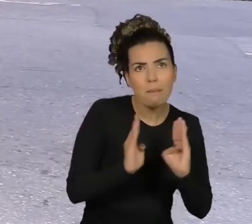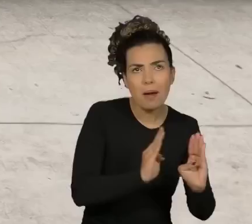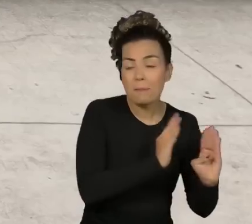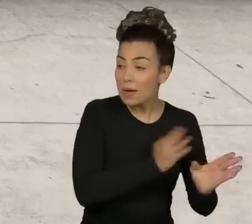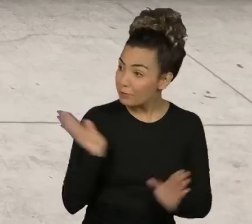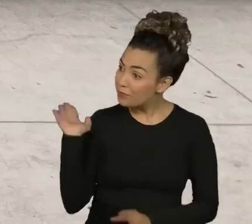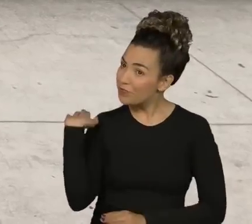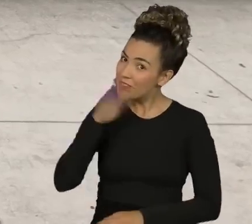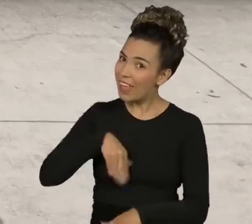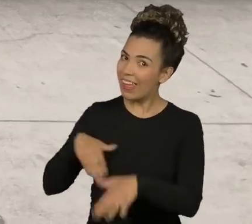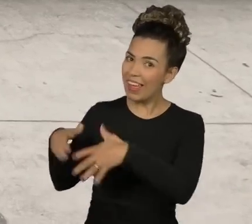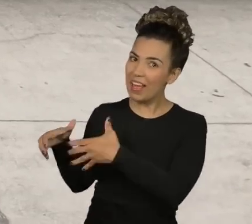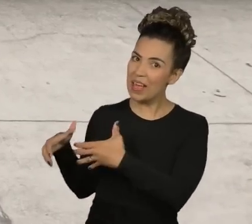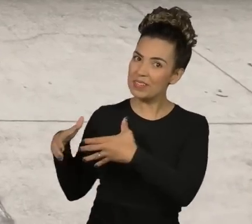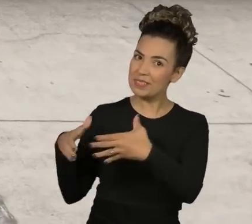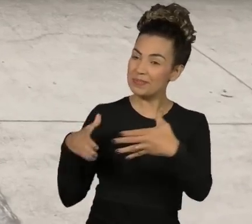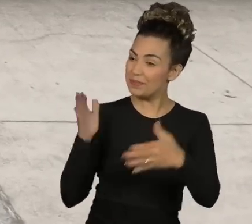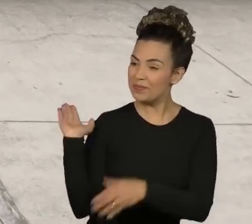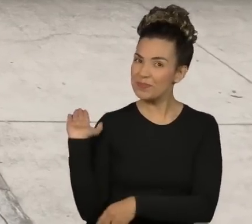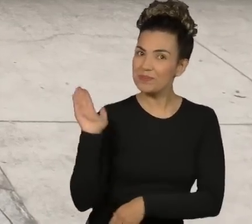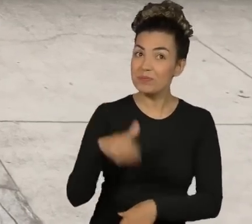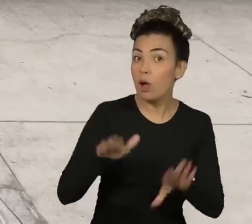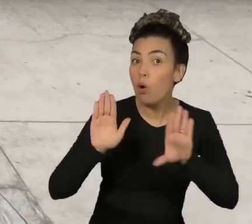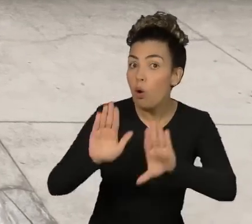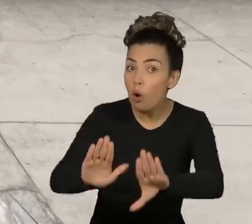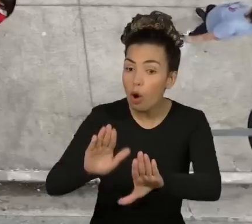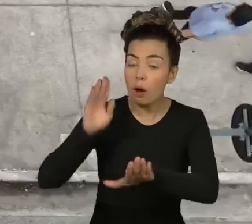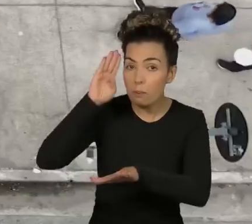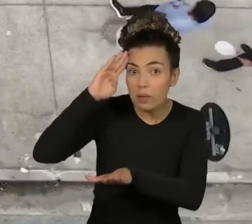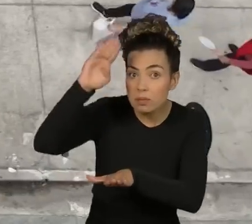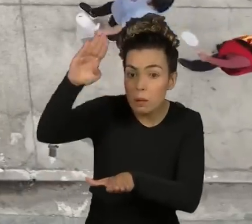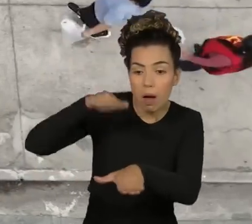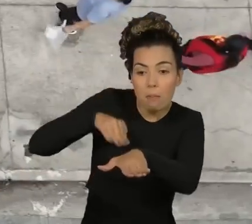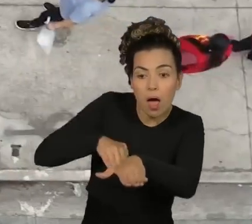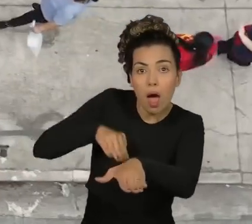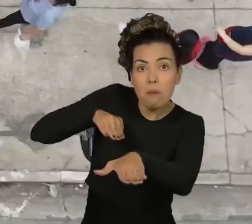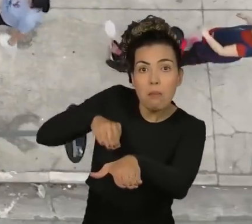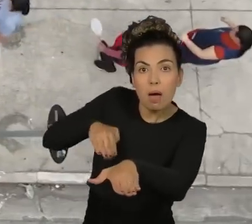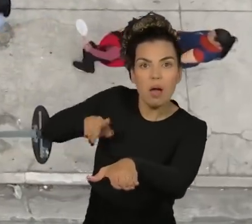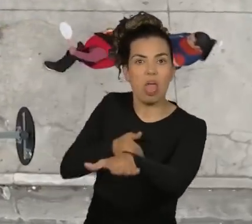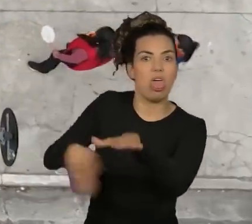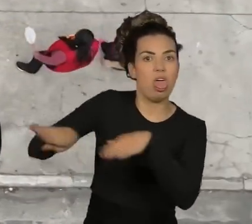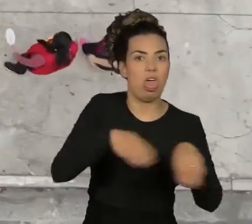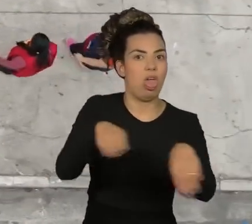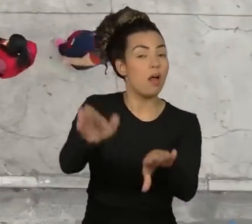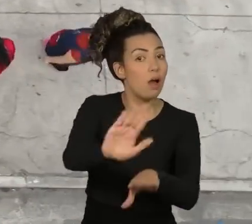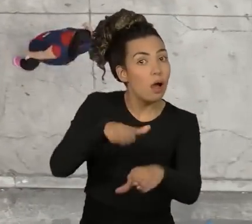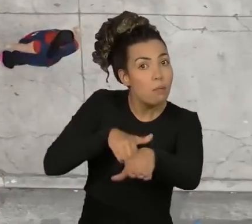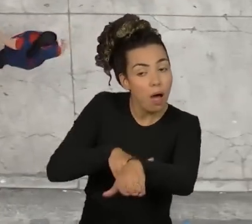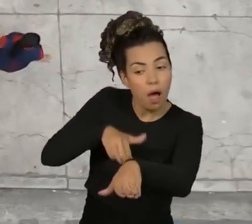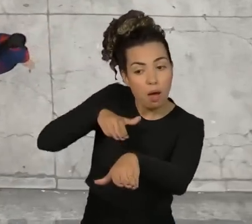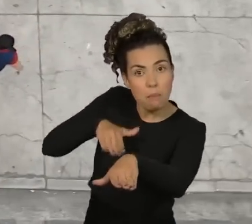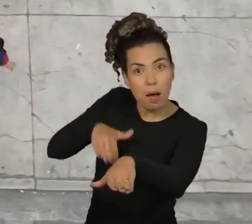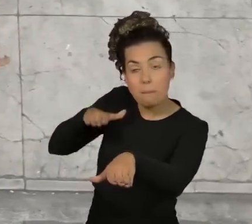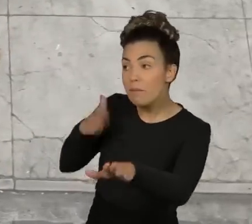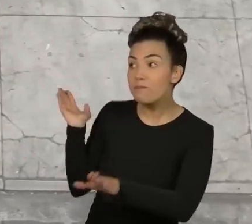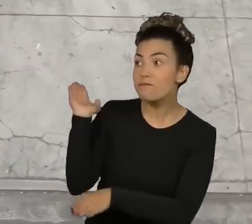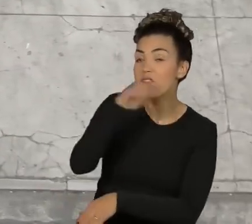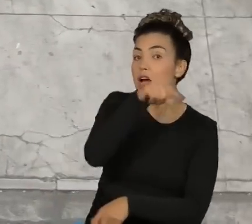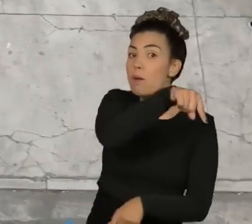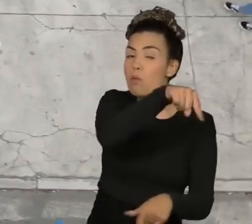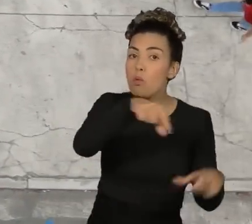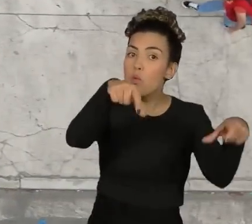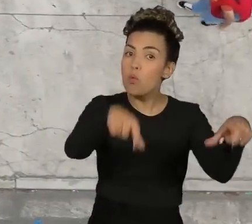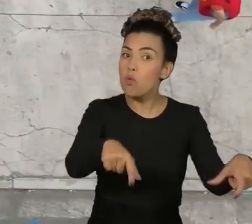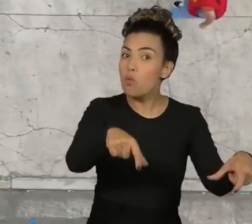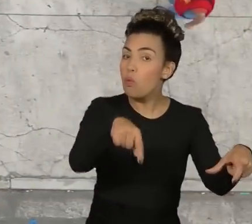turminha! Um atrás do outro. Ó, turminha, nós vamos lá na quadra, mas a